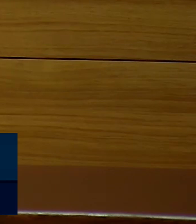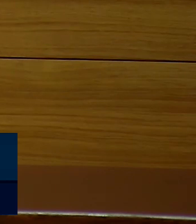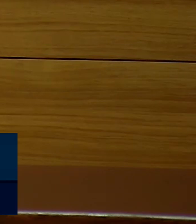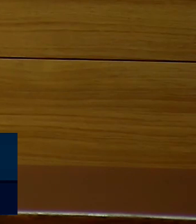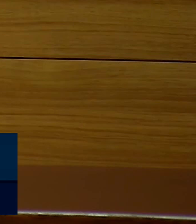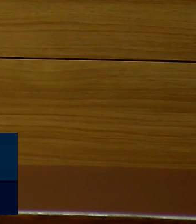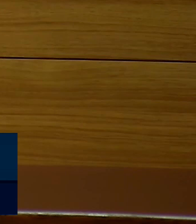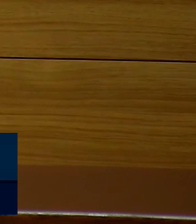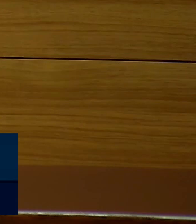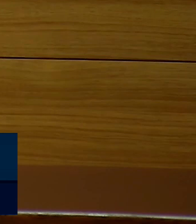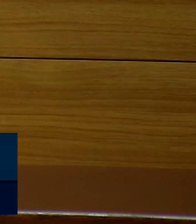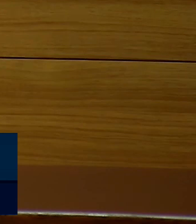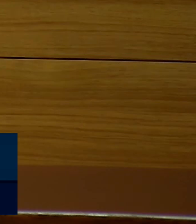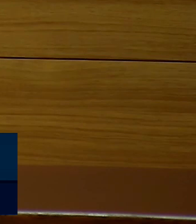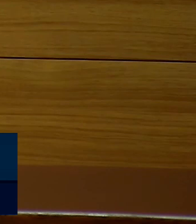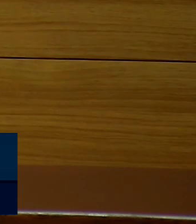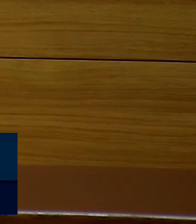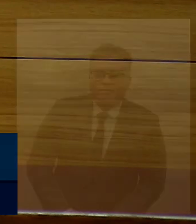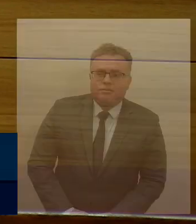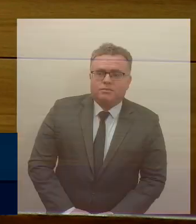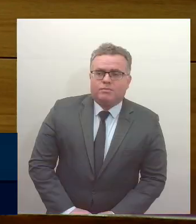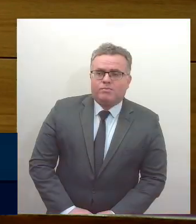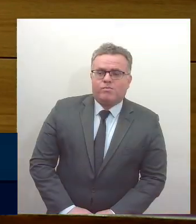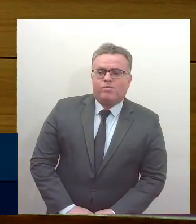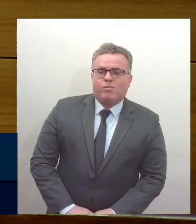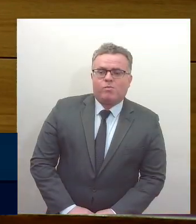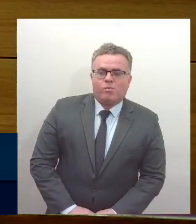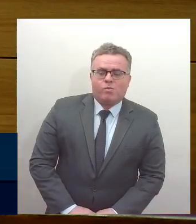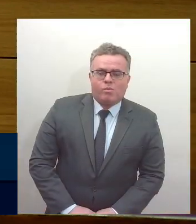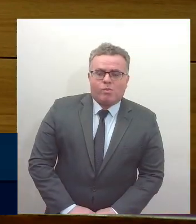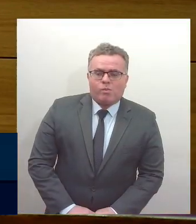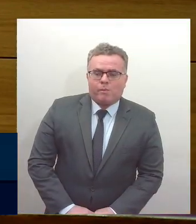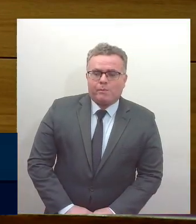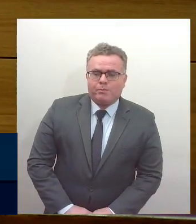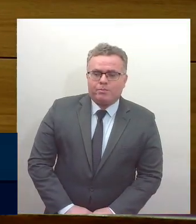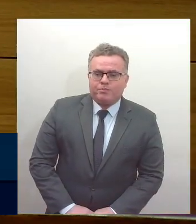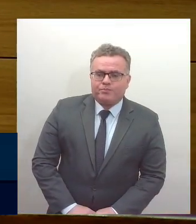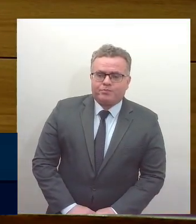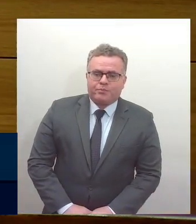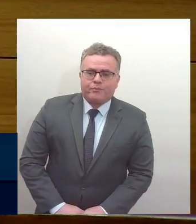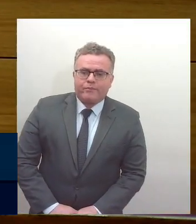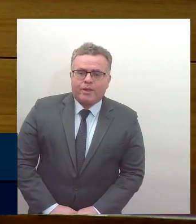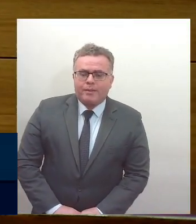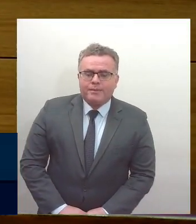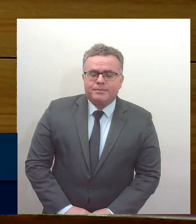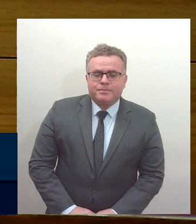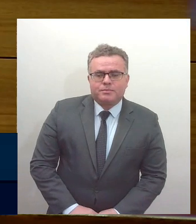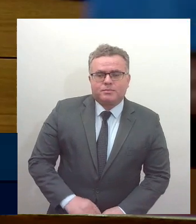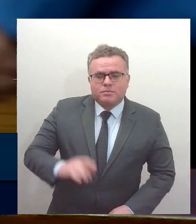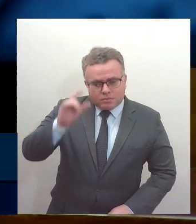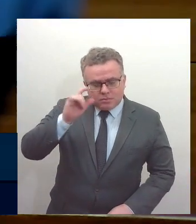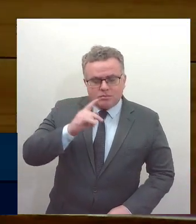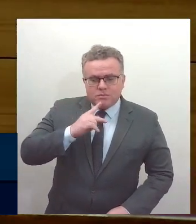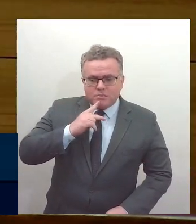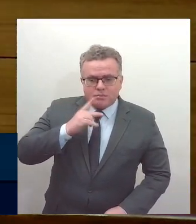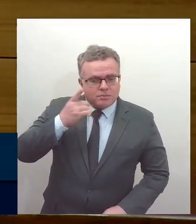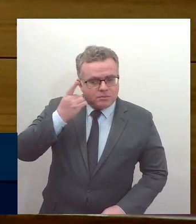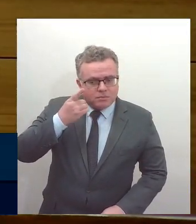número 64/2024, autoria deputado Luciano Pimentel. Ofício número